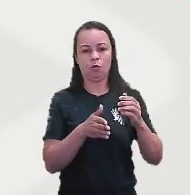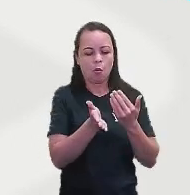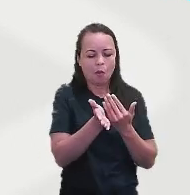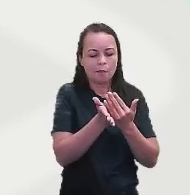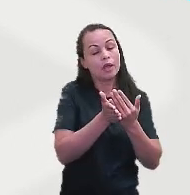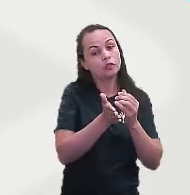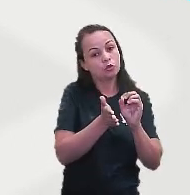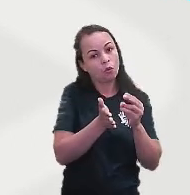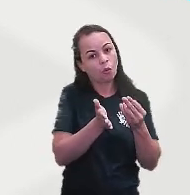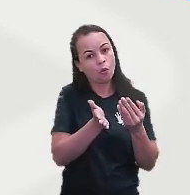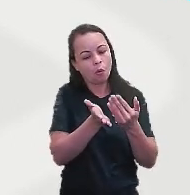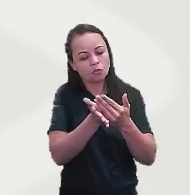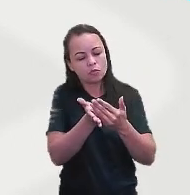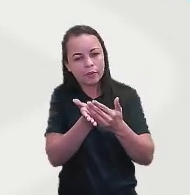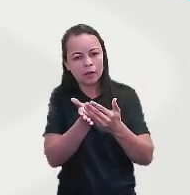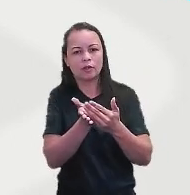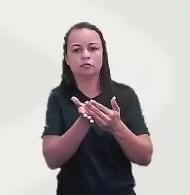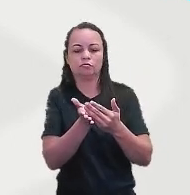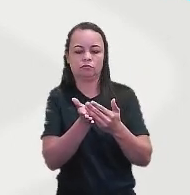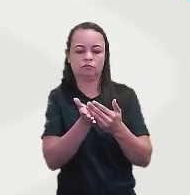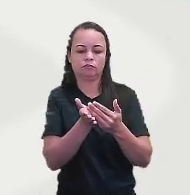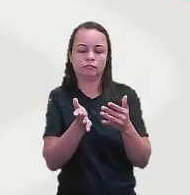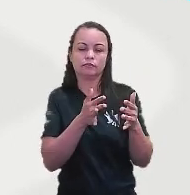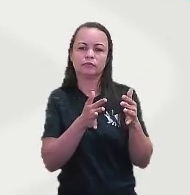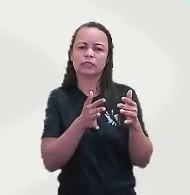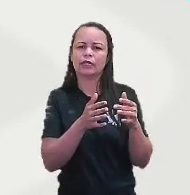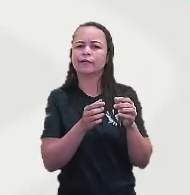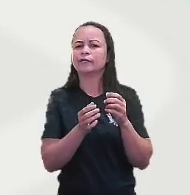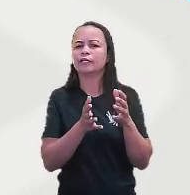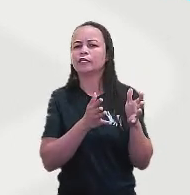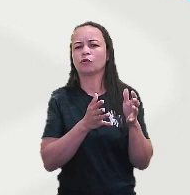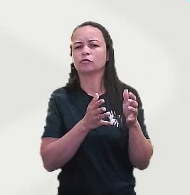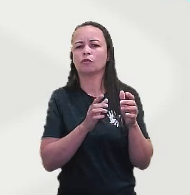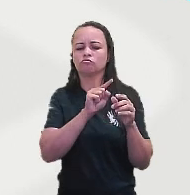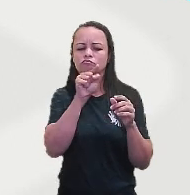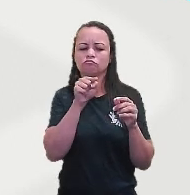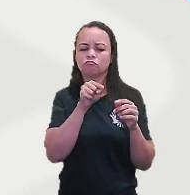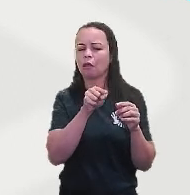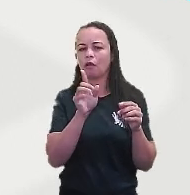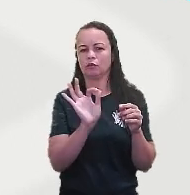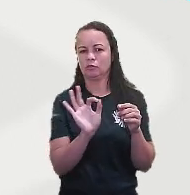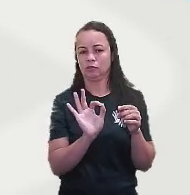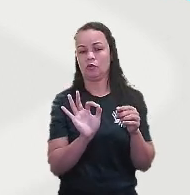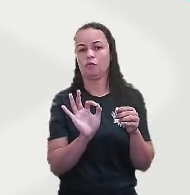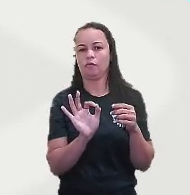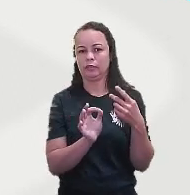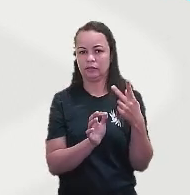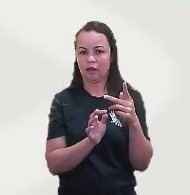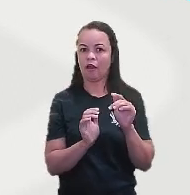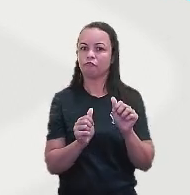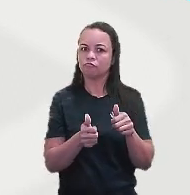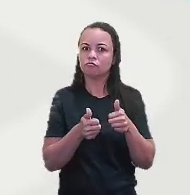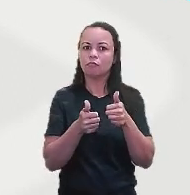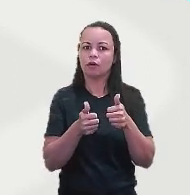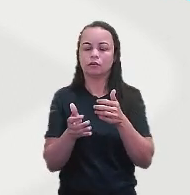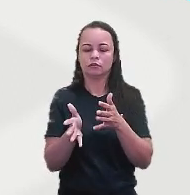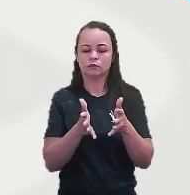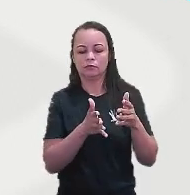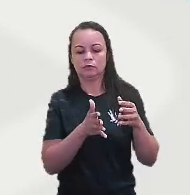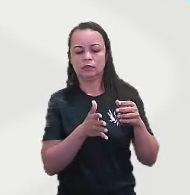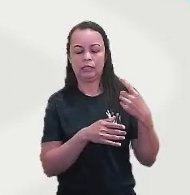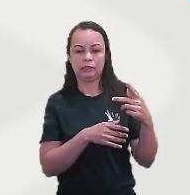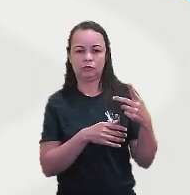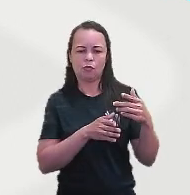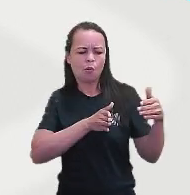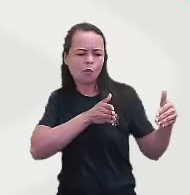meio de frases que não são interrogativas, nesse caso aqui é uma afirmação. Então, o caminho pelo qual